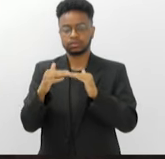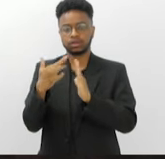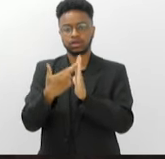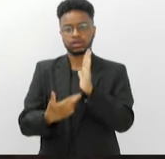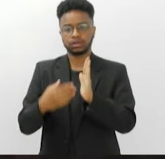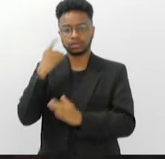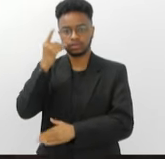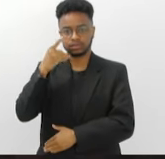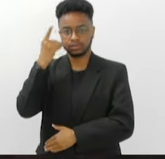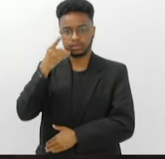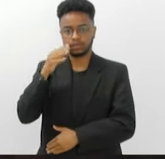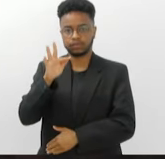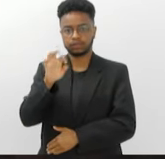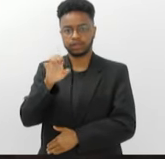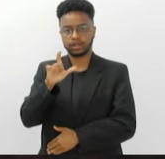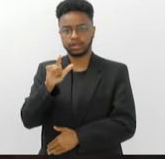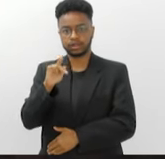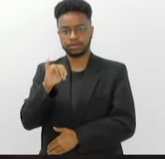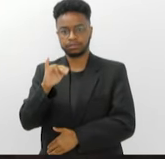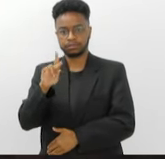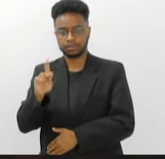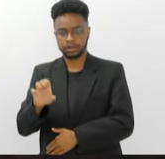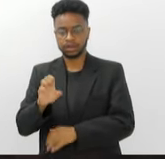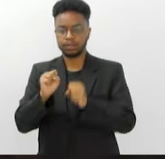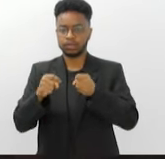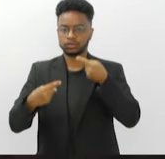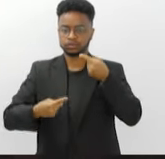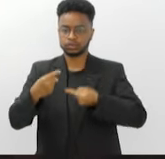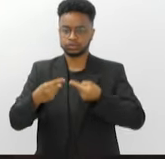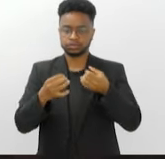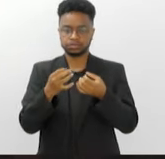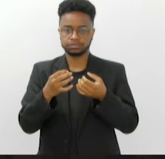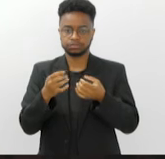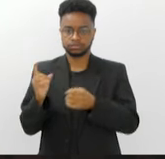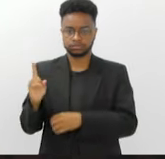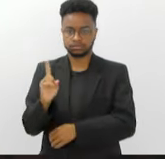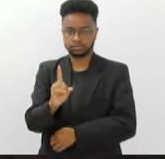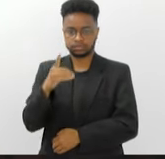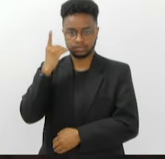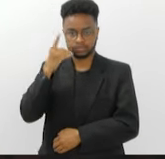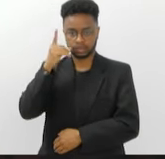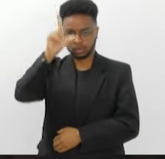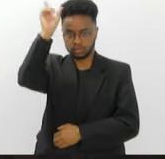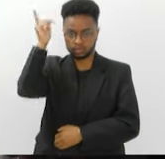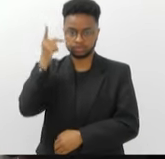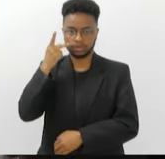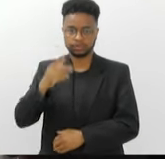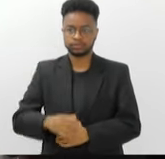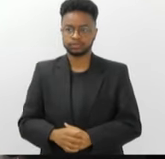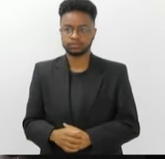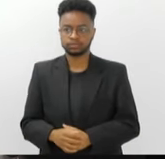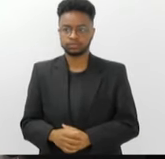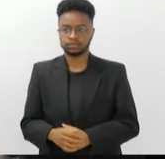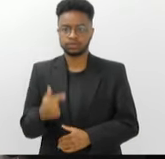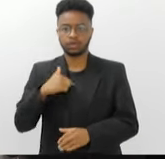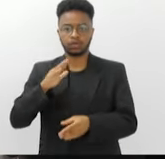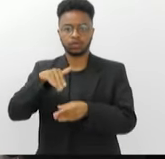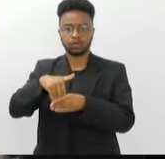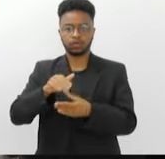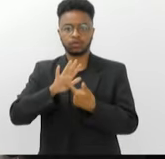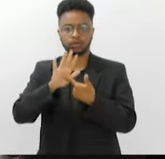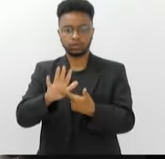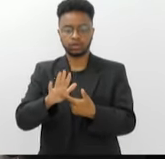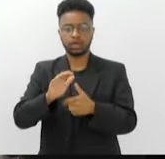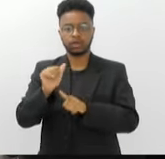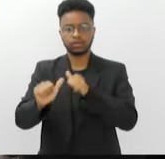Relatoria do deputado Felipe Soares. Em discussão, para discutir, deputado Luiz Paulo. Assinalar meu voto, senhor presidente,